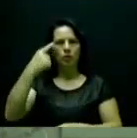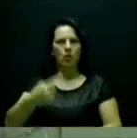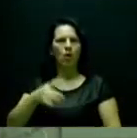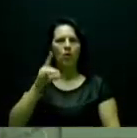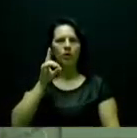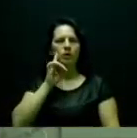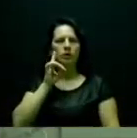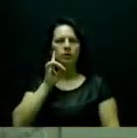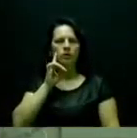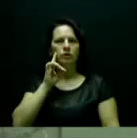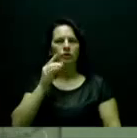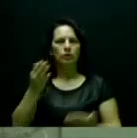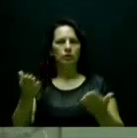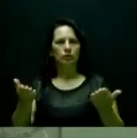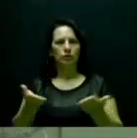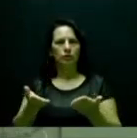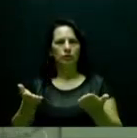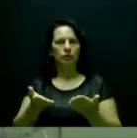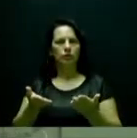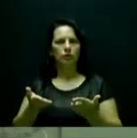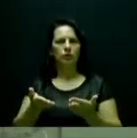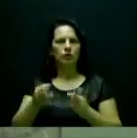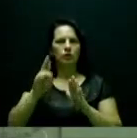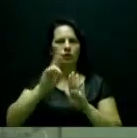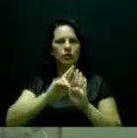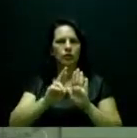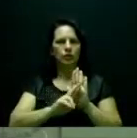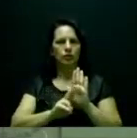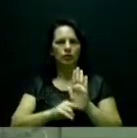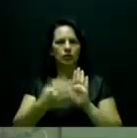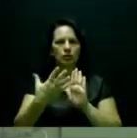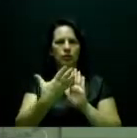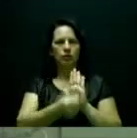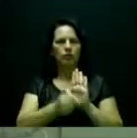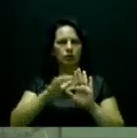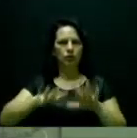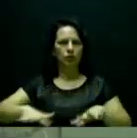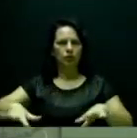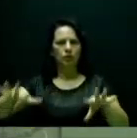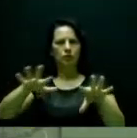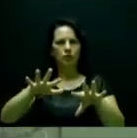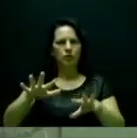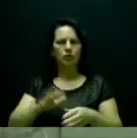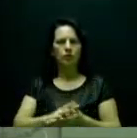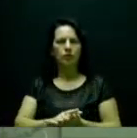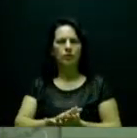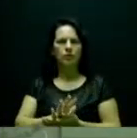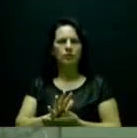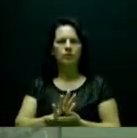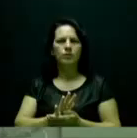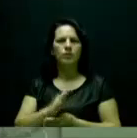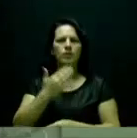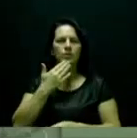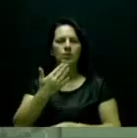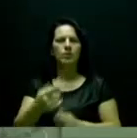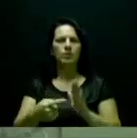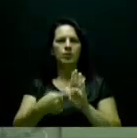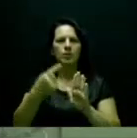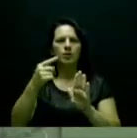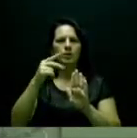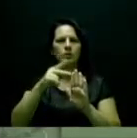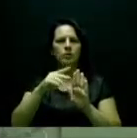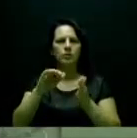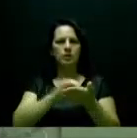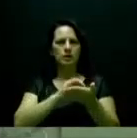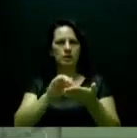do dia desta sessão através de requerimento aprovado pelo plenário desta casa. Solicito ao senhor primeiro